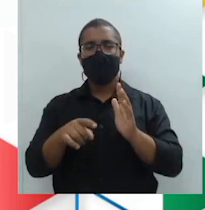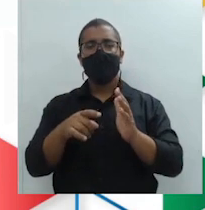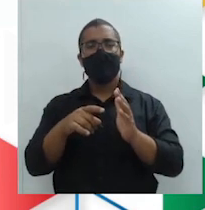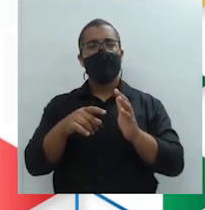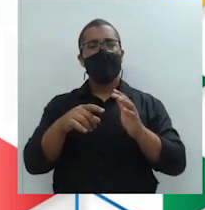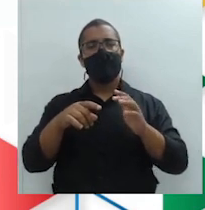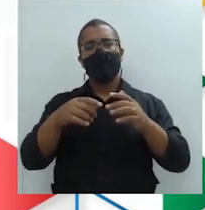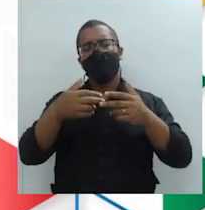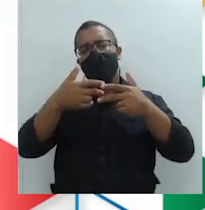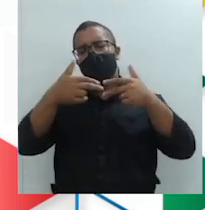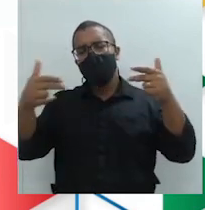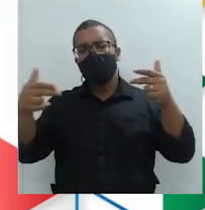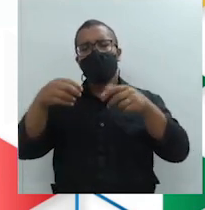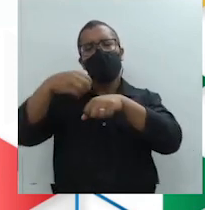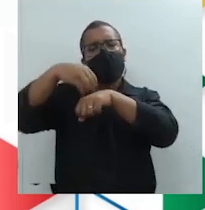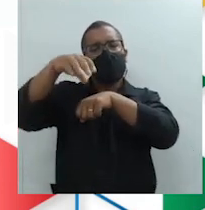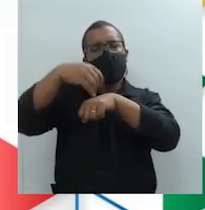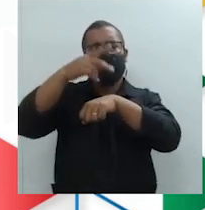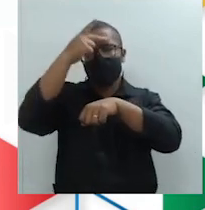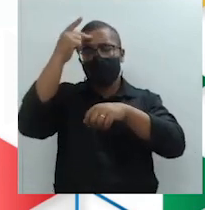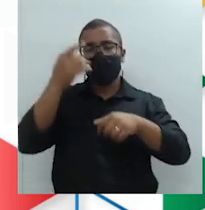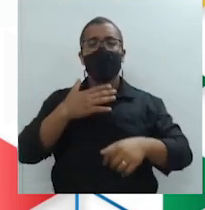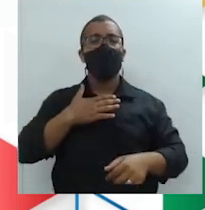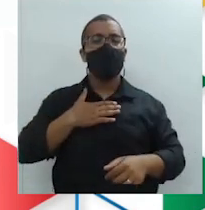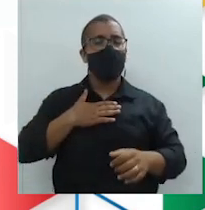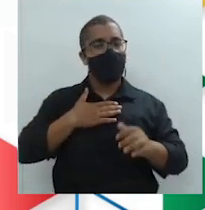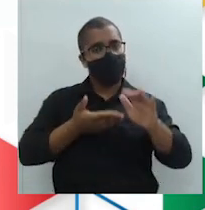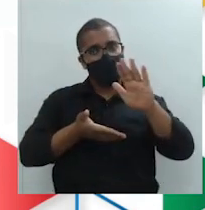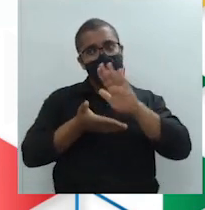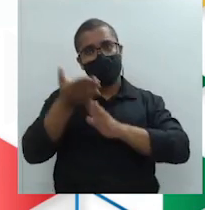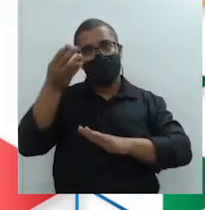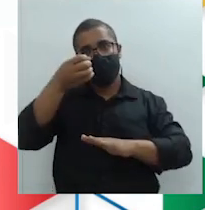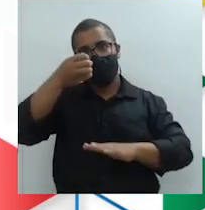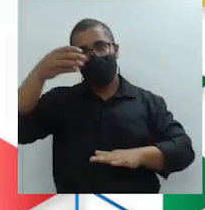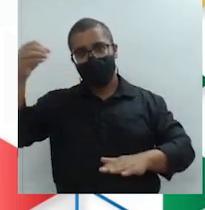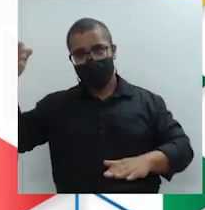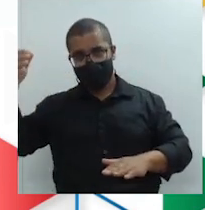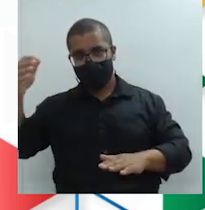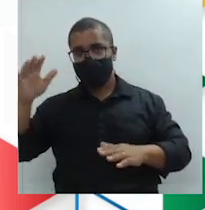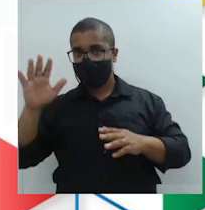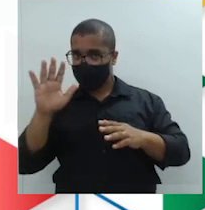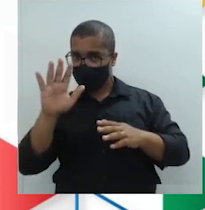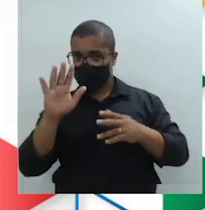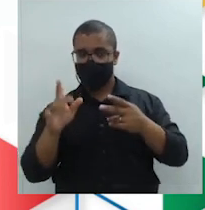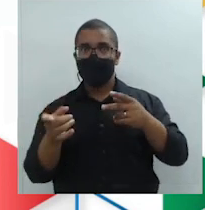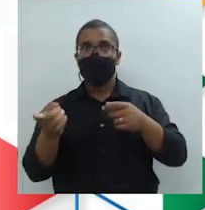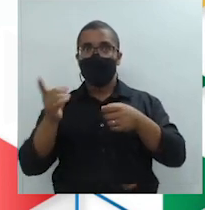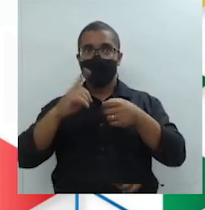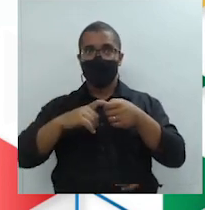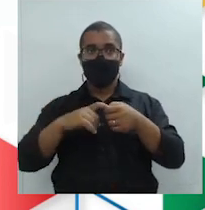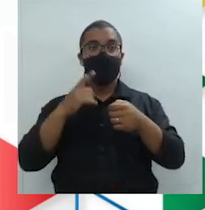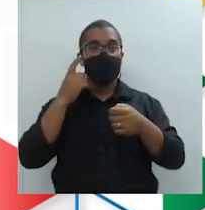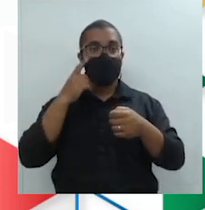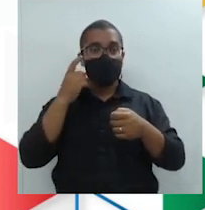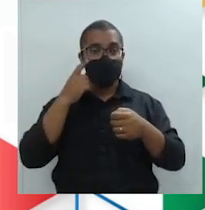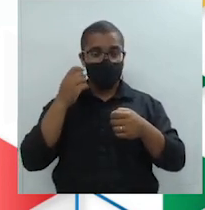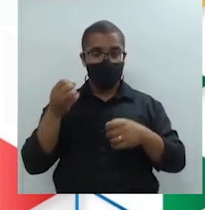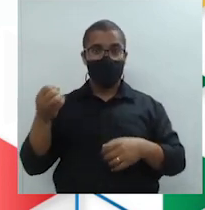objetivo é fornecer matéria e dicas para quem gosta de viajar. Justamente é o segundo.